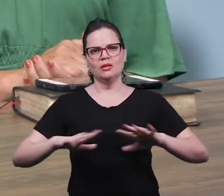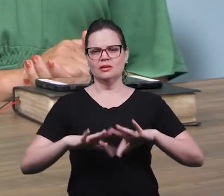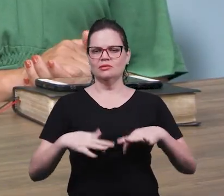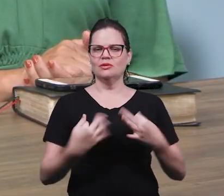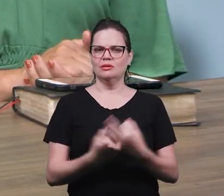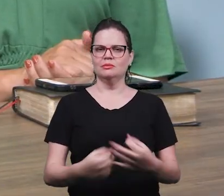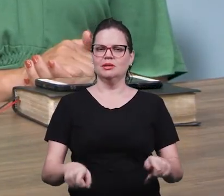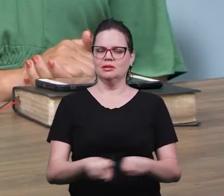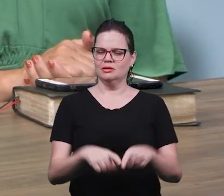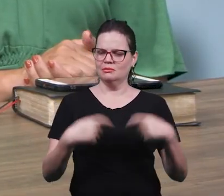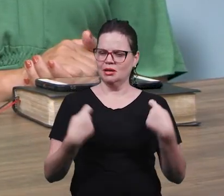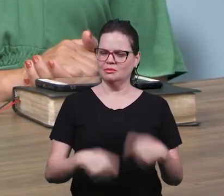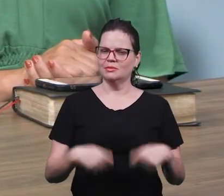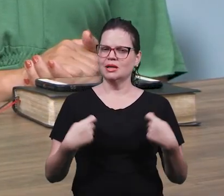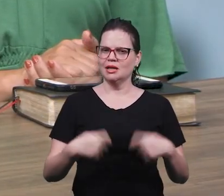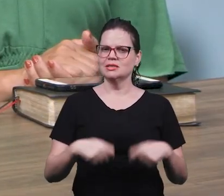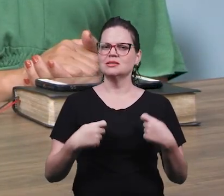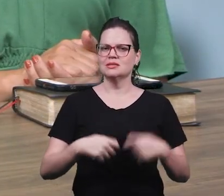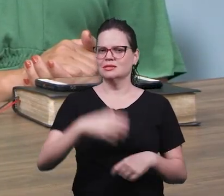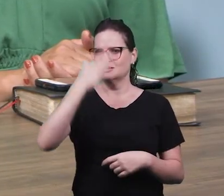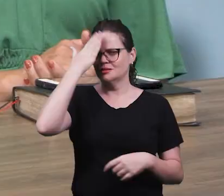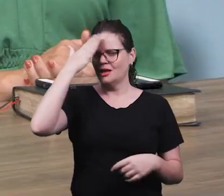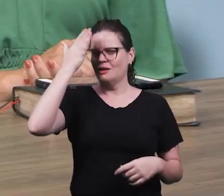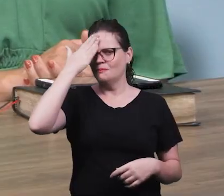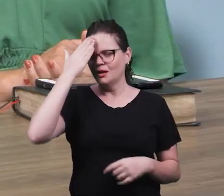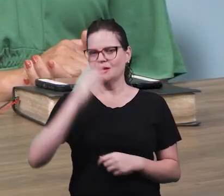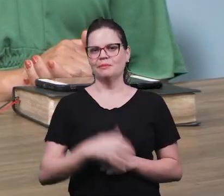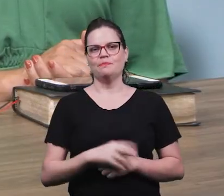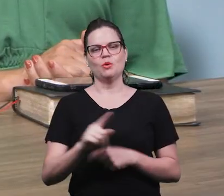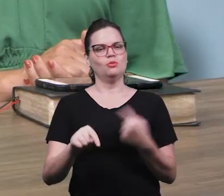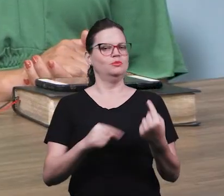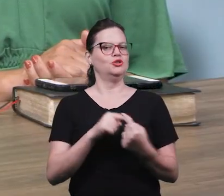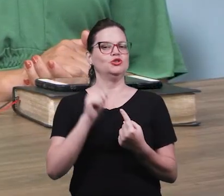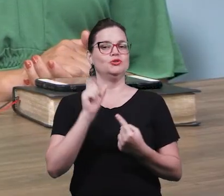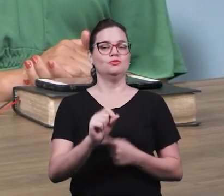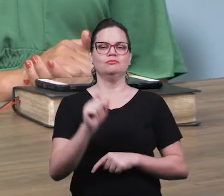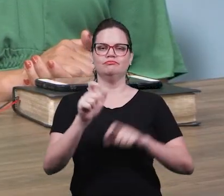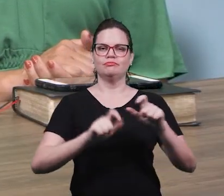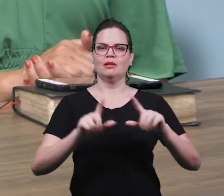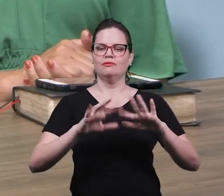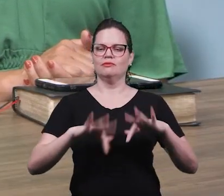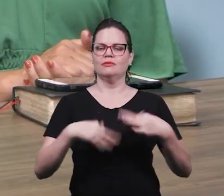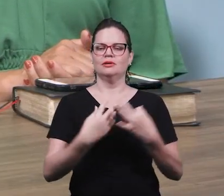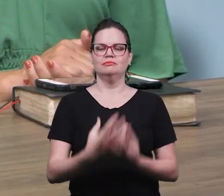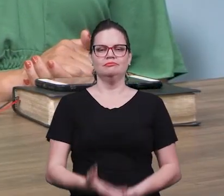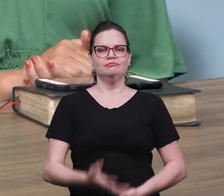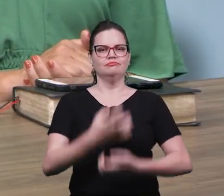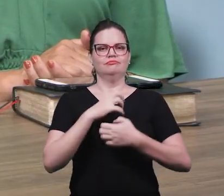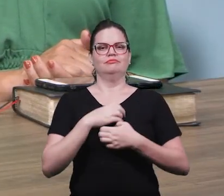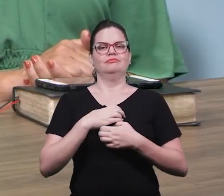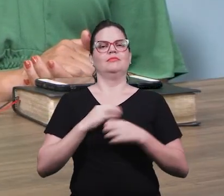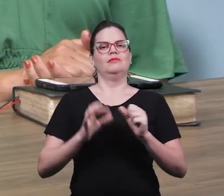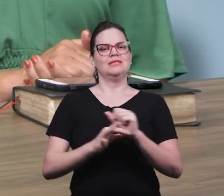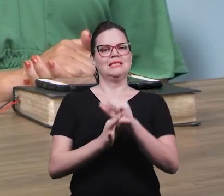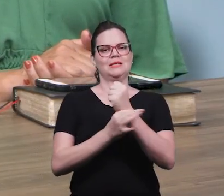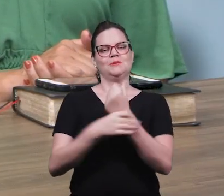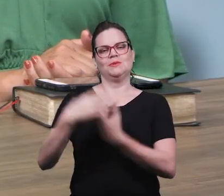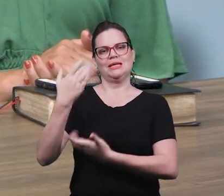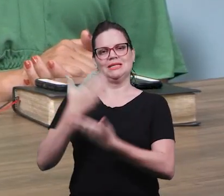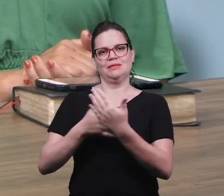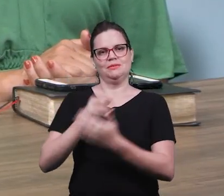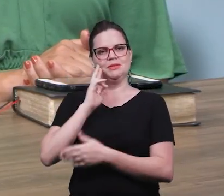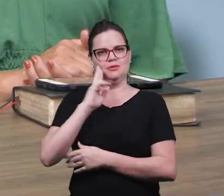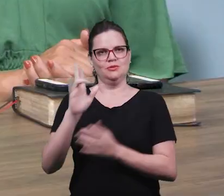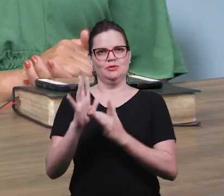que também precisam dessas instruções. O nosso objetivo é que os nossos lares estejam estruturados na presença do